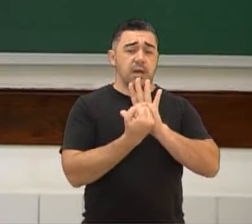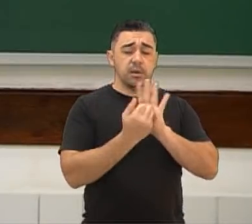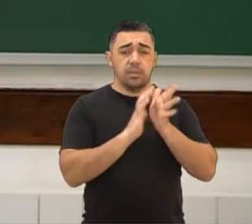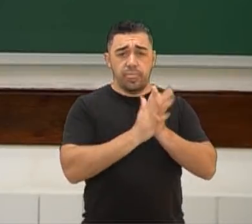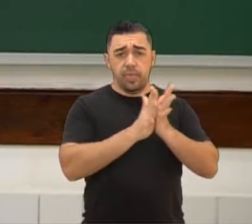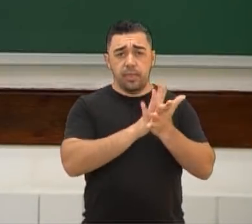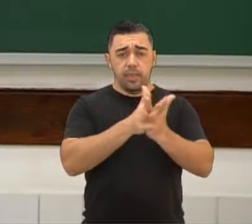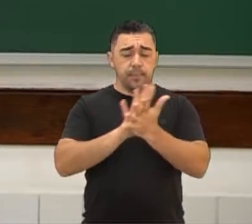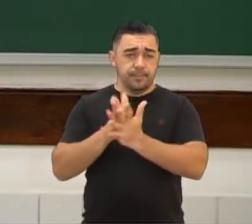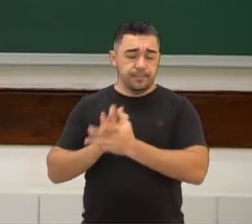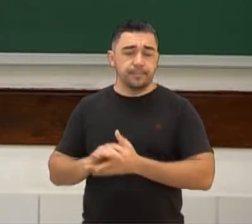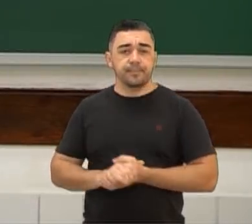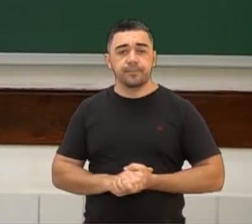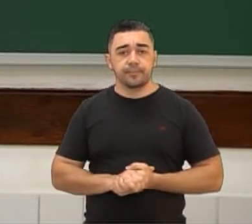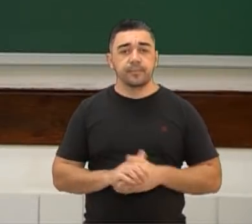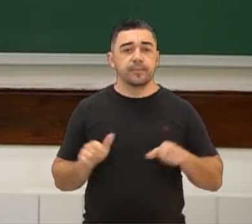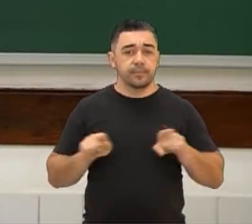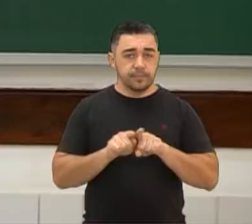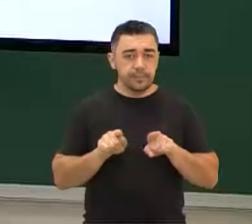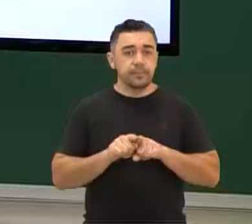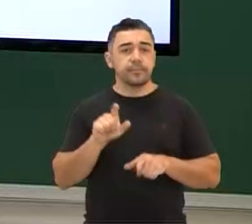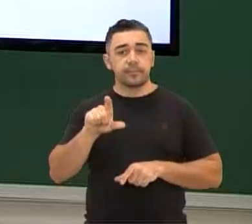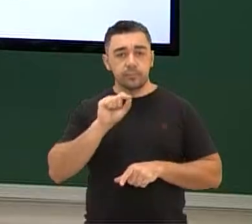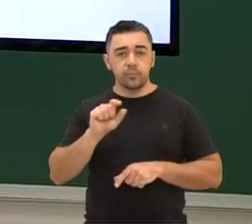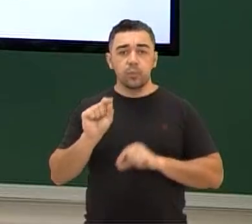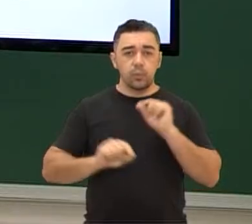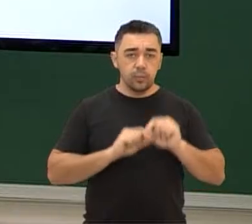ao nazismo. Ainda, decidiu-se pela